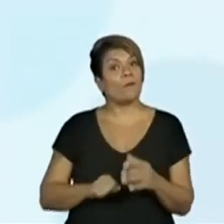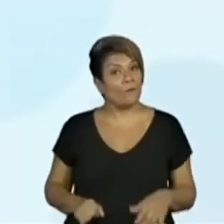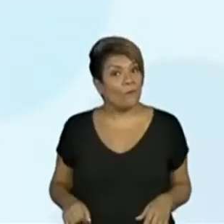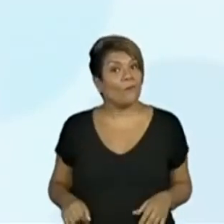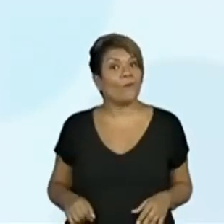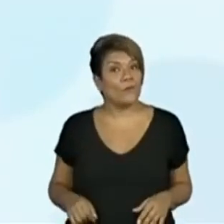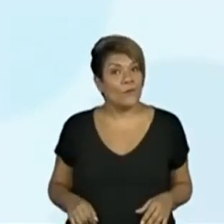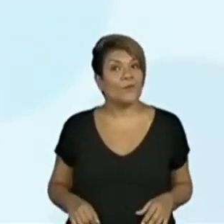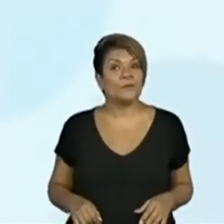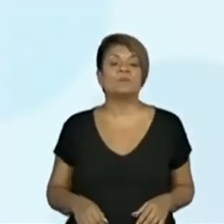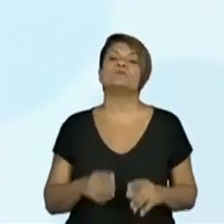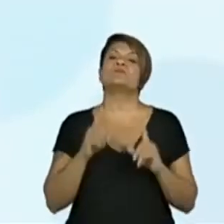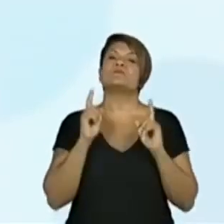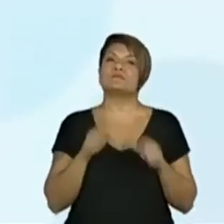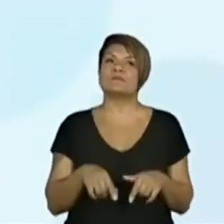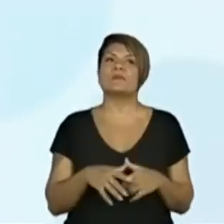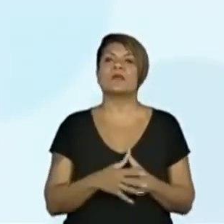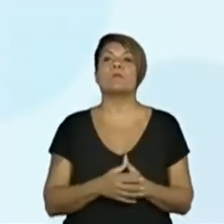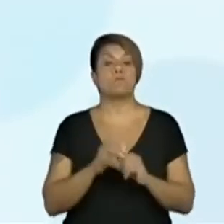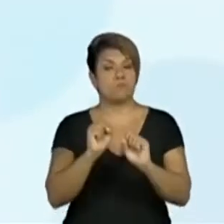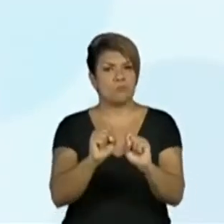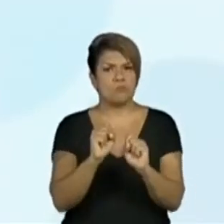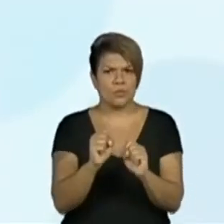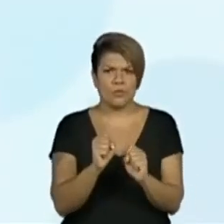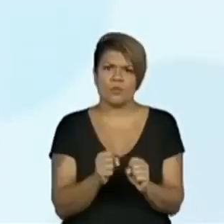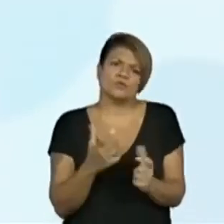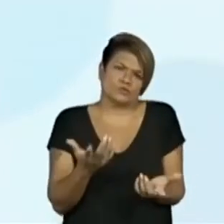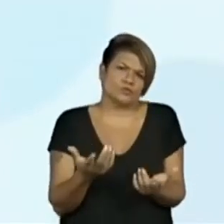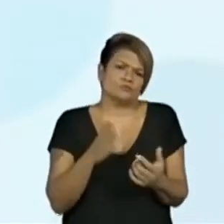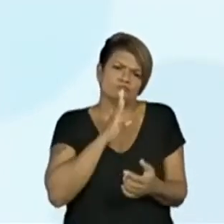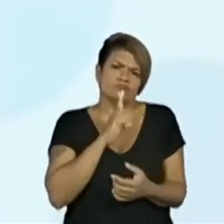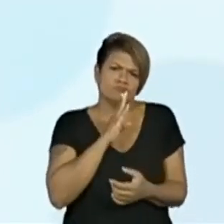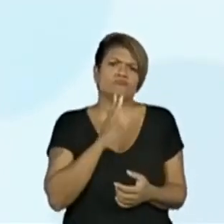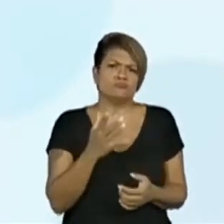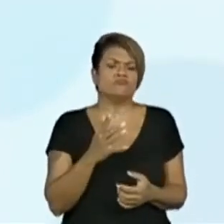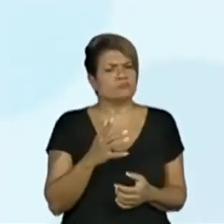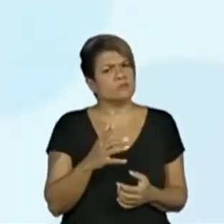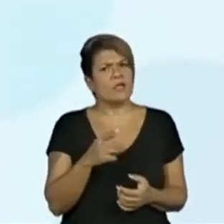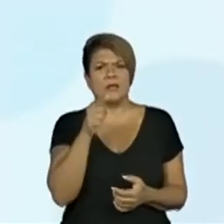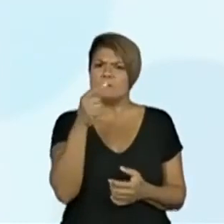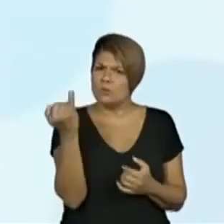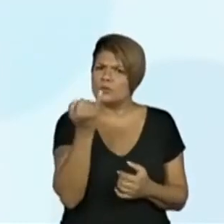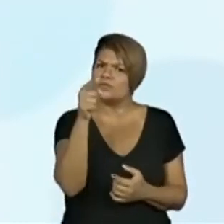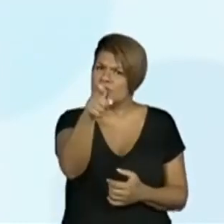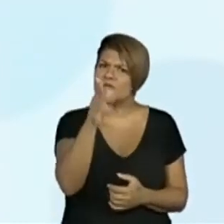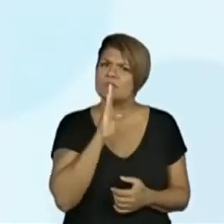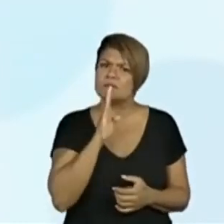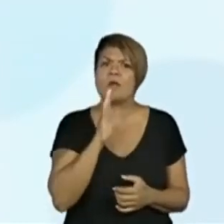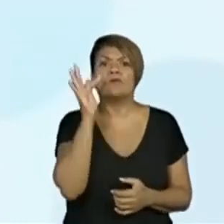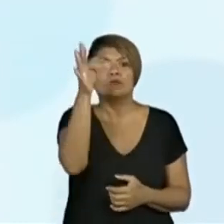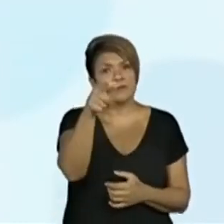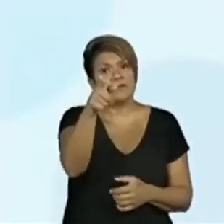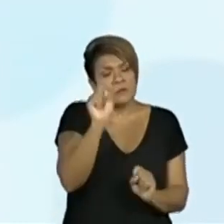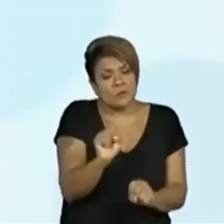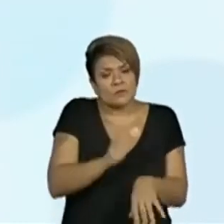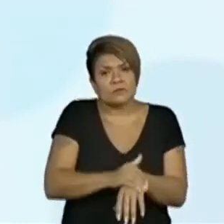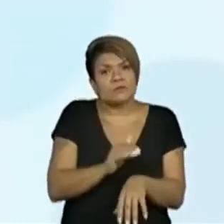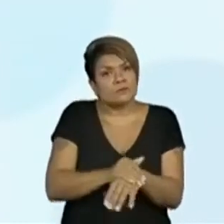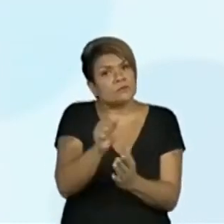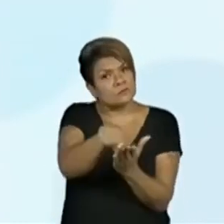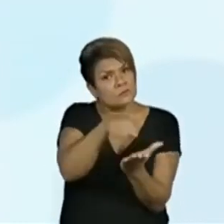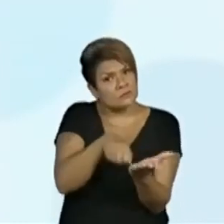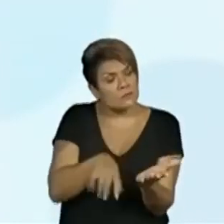E outra, é algo que qualquer um pode produzir, desde que conheça o gênero, por isso que é importante eles conhecerem. Que goste de escrever. Que goste de